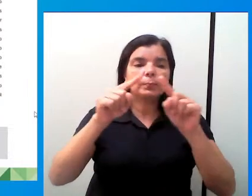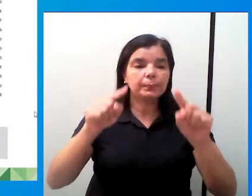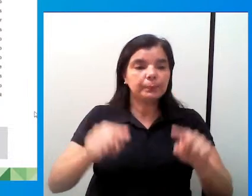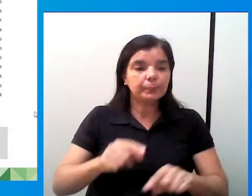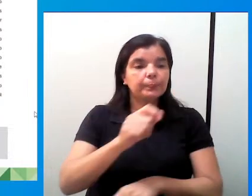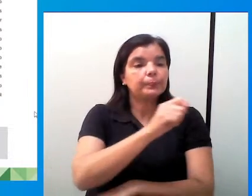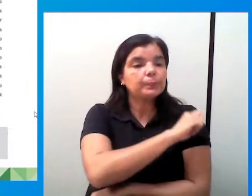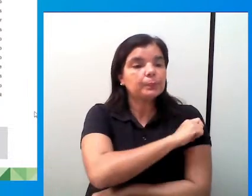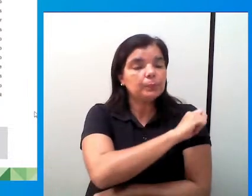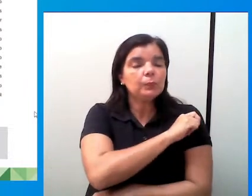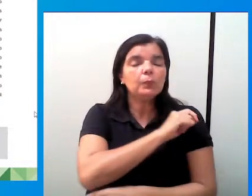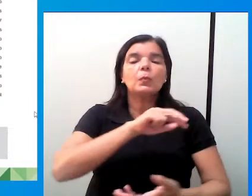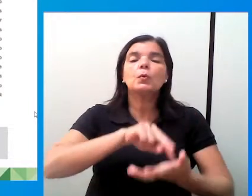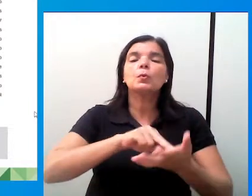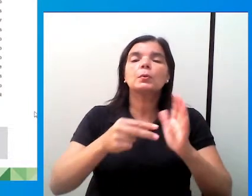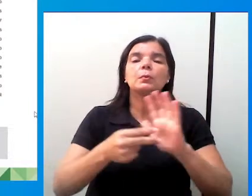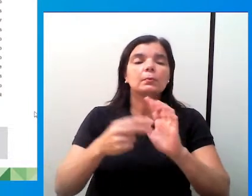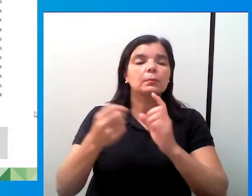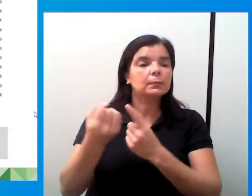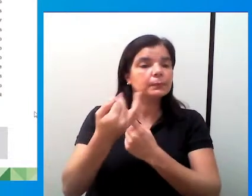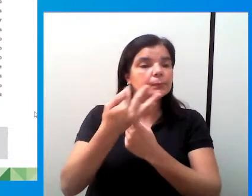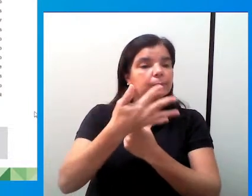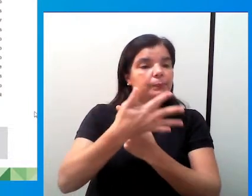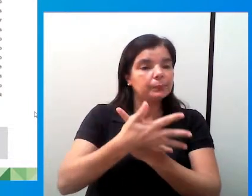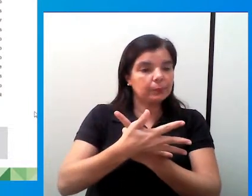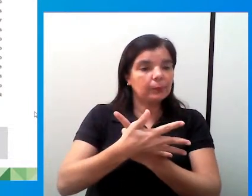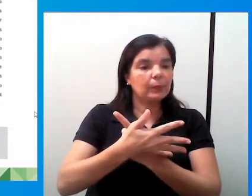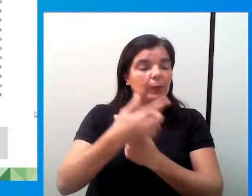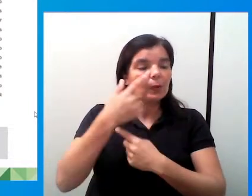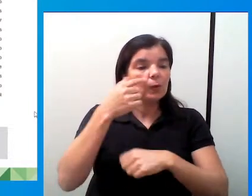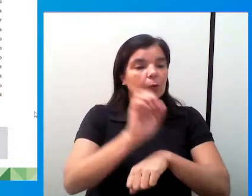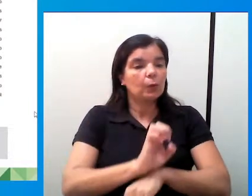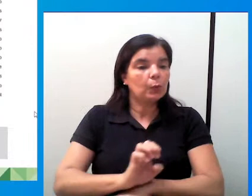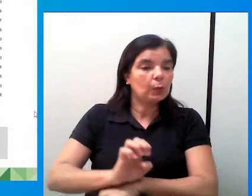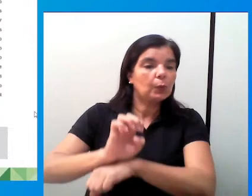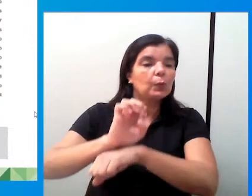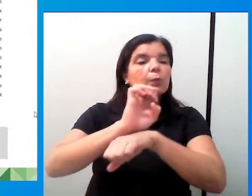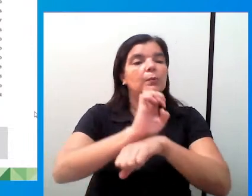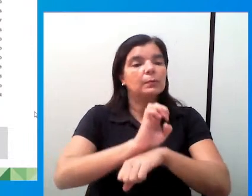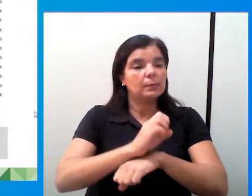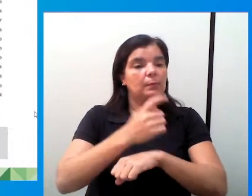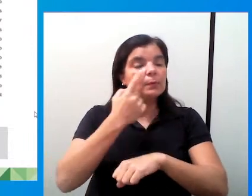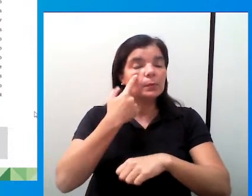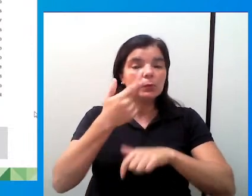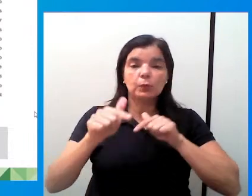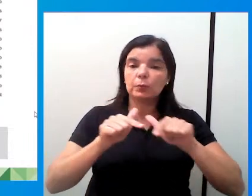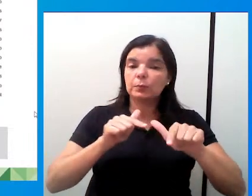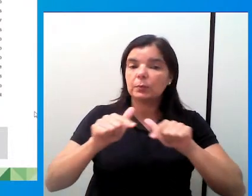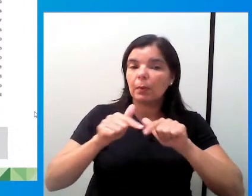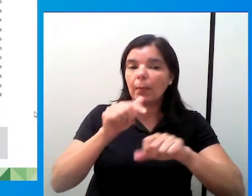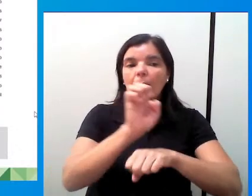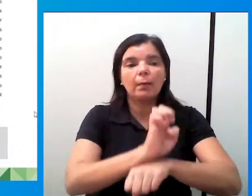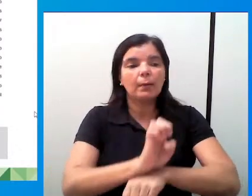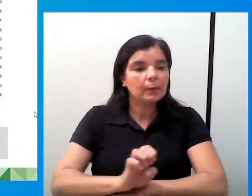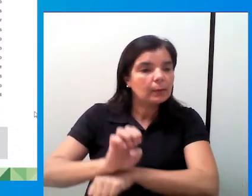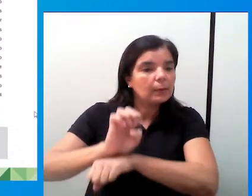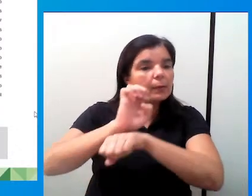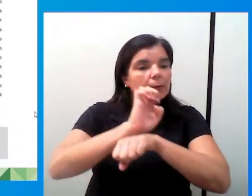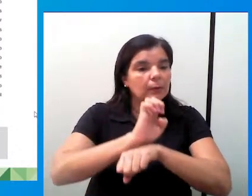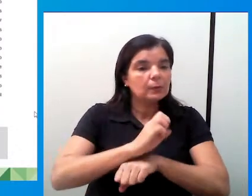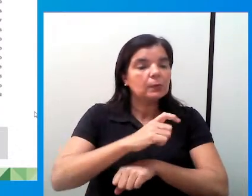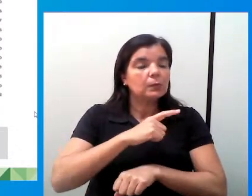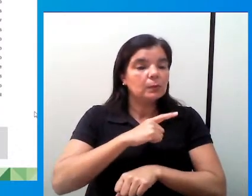que era extensão. Se visita técnica era extensão, se estágio era extensão, se prestação de serviço era extensão. Então, nós